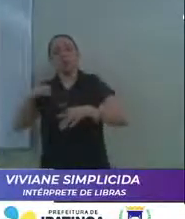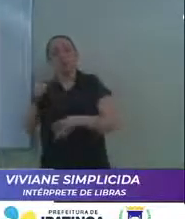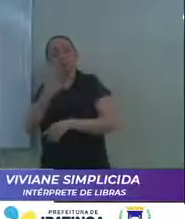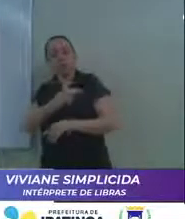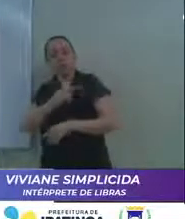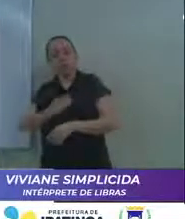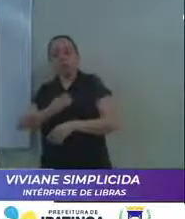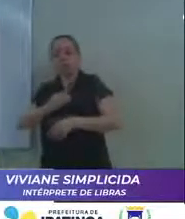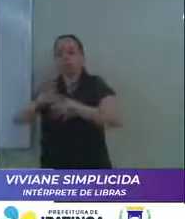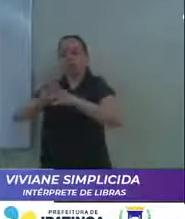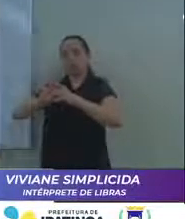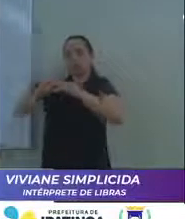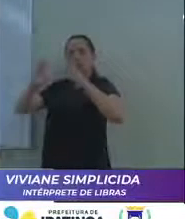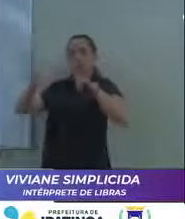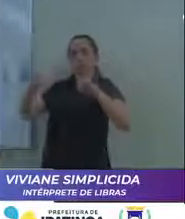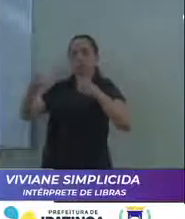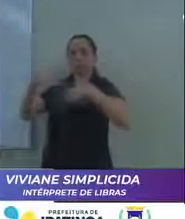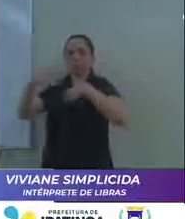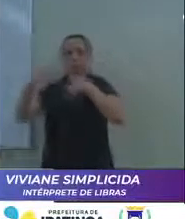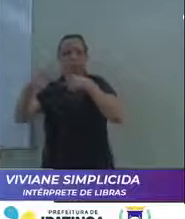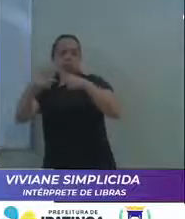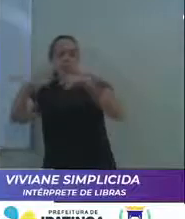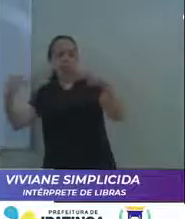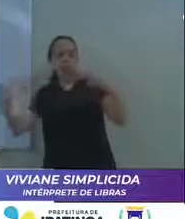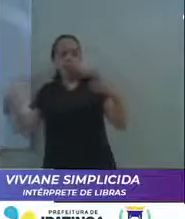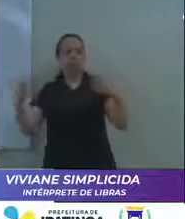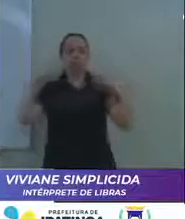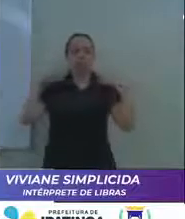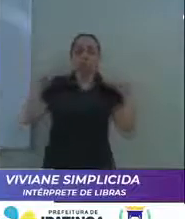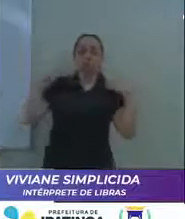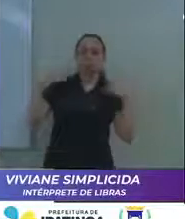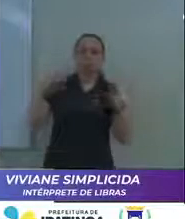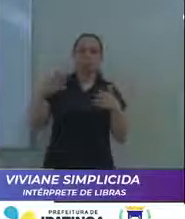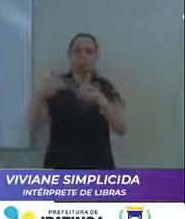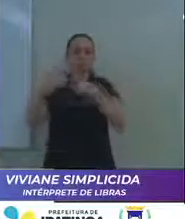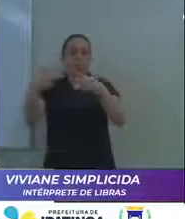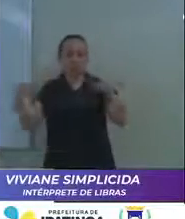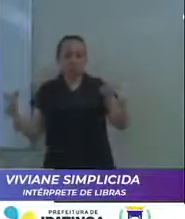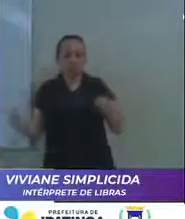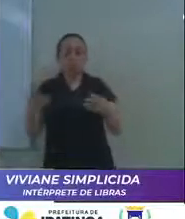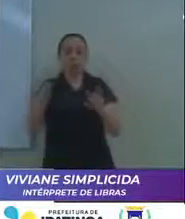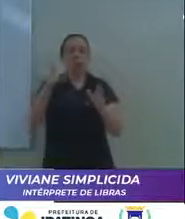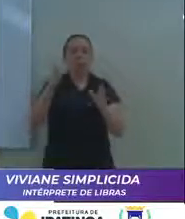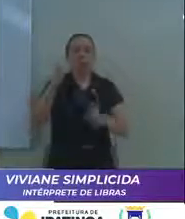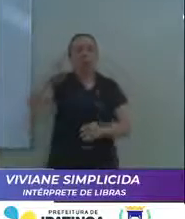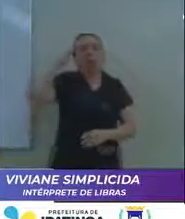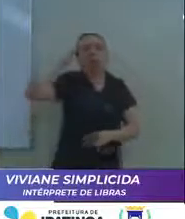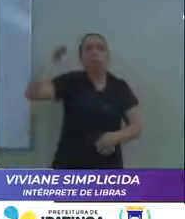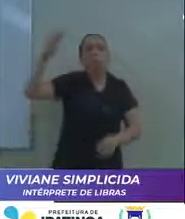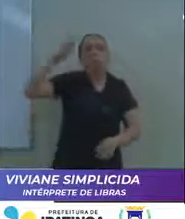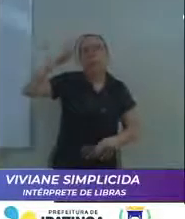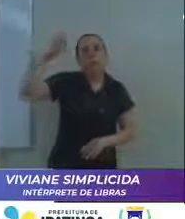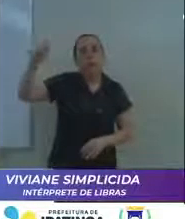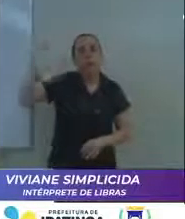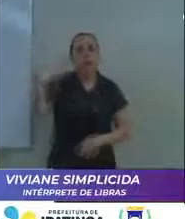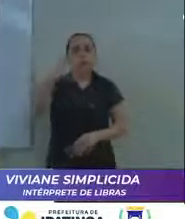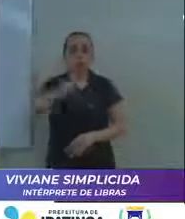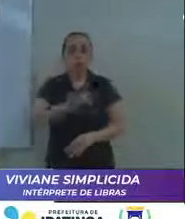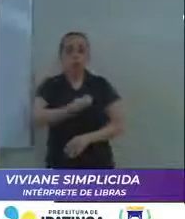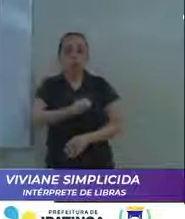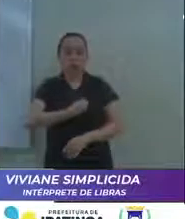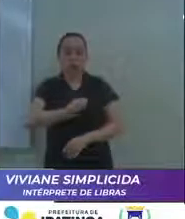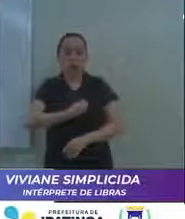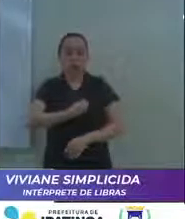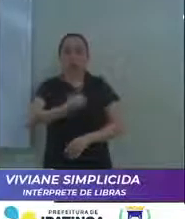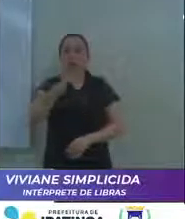sempre trago uma pergunta, uma reflexão, que é: você já imaginou como seria a sua vida se você não